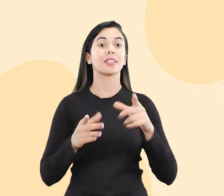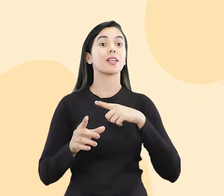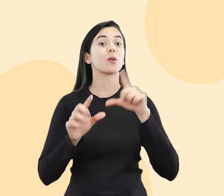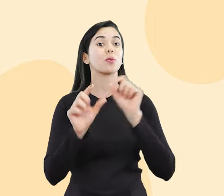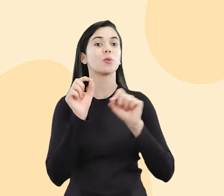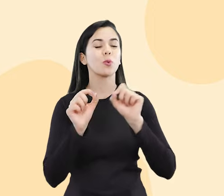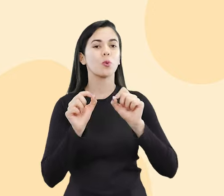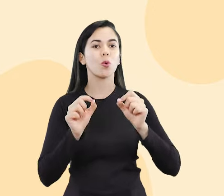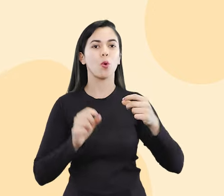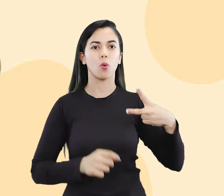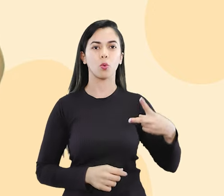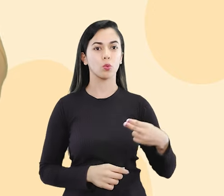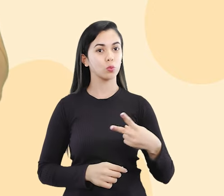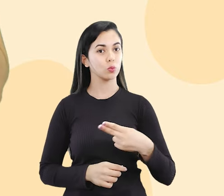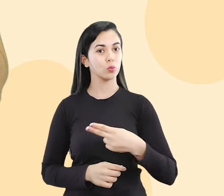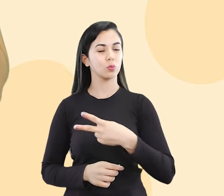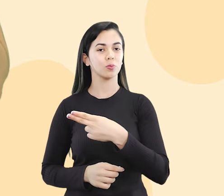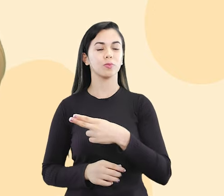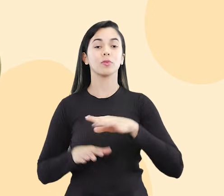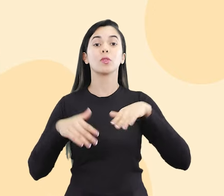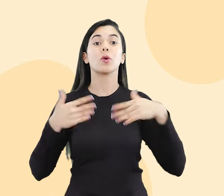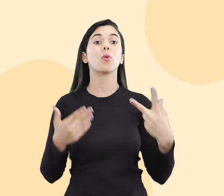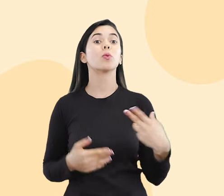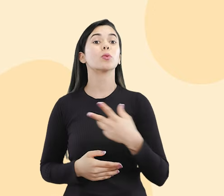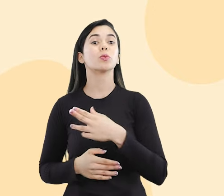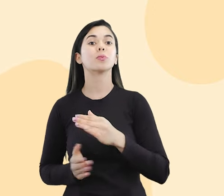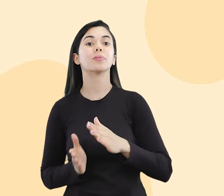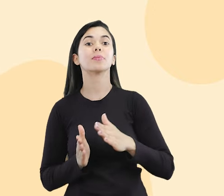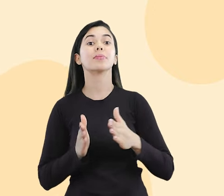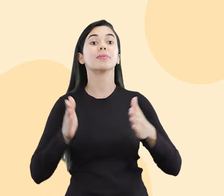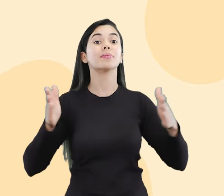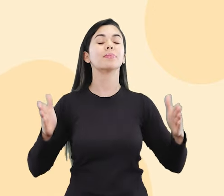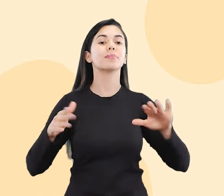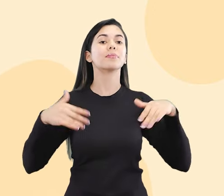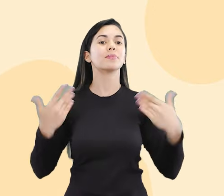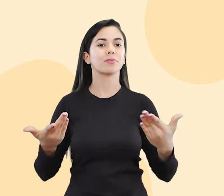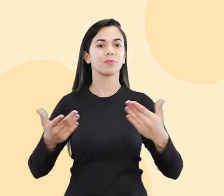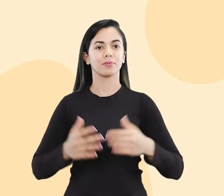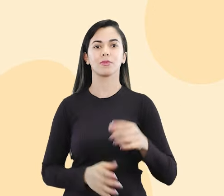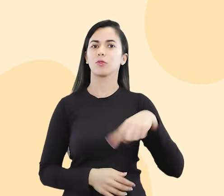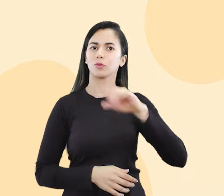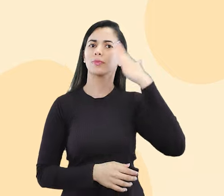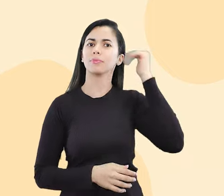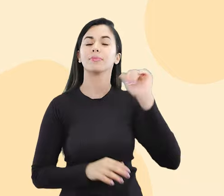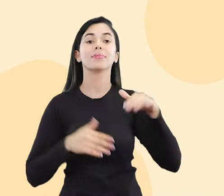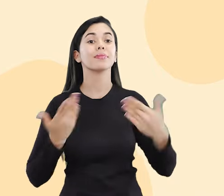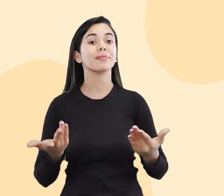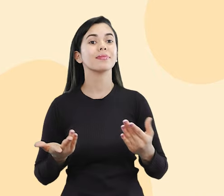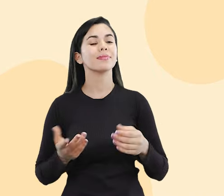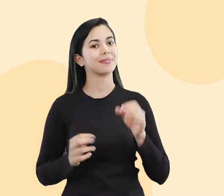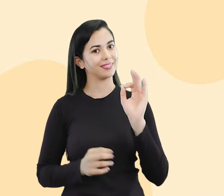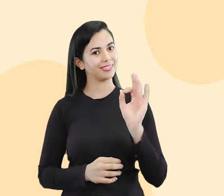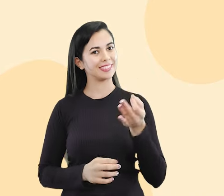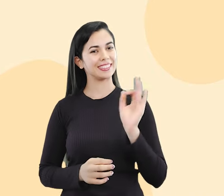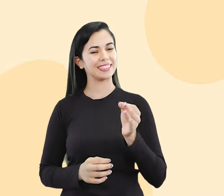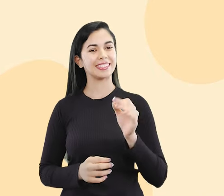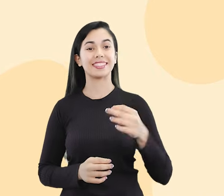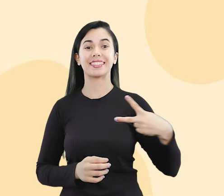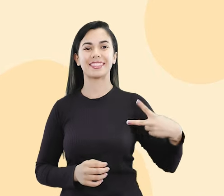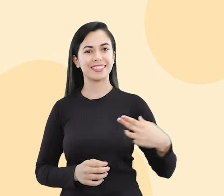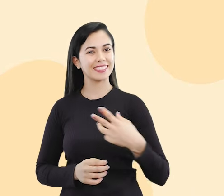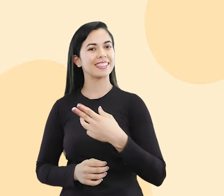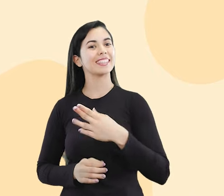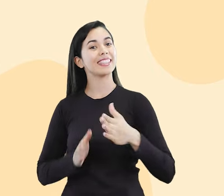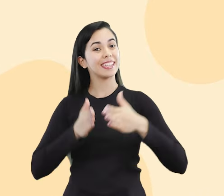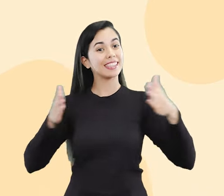aqui tesouras. Qual é a tesoura grande? Quem sabe? Muito bem, essa